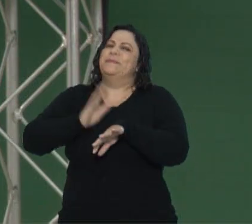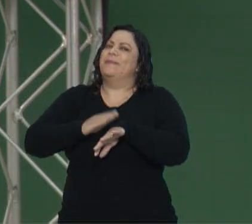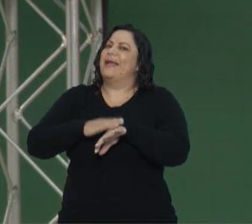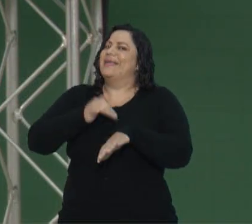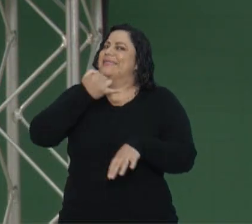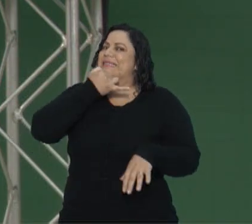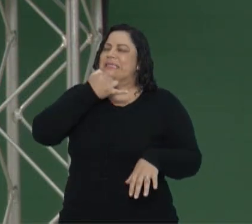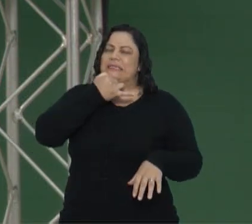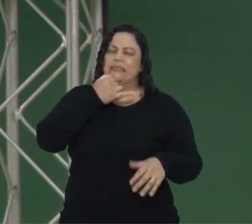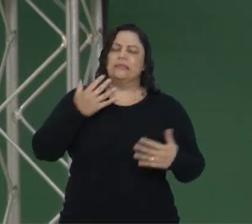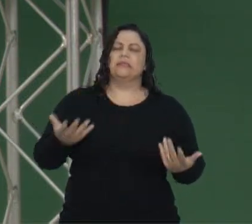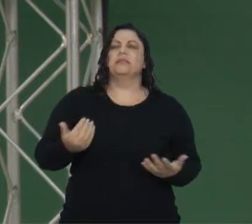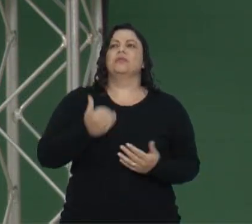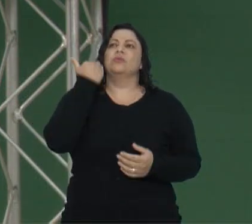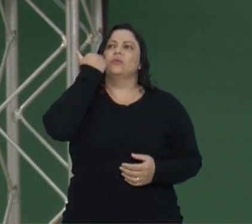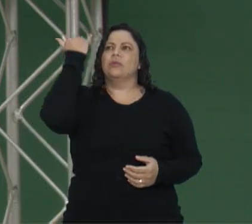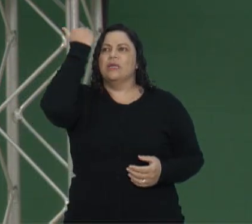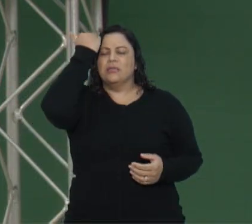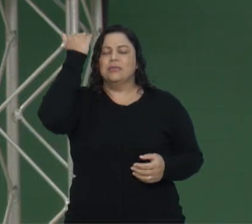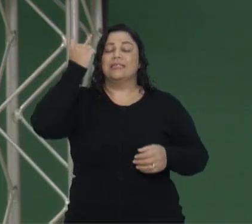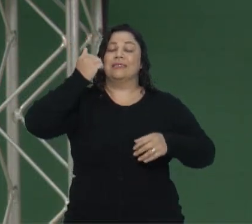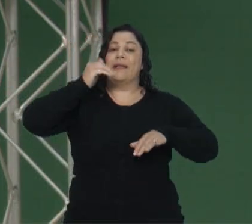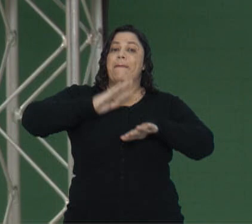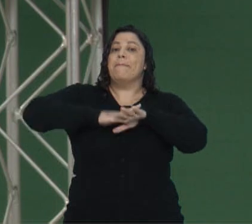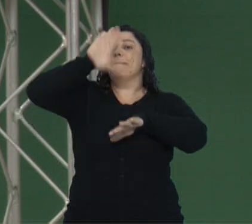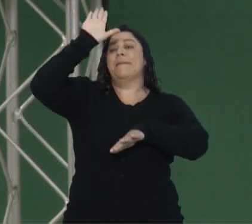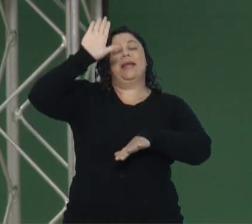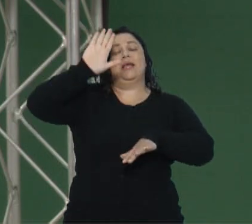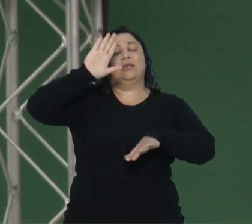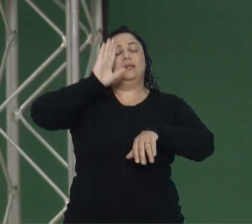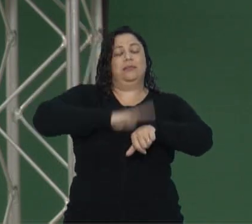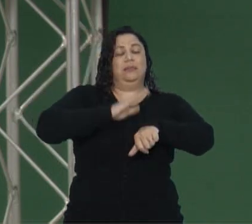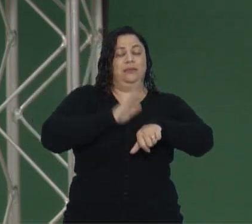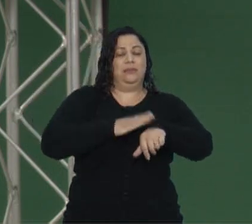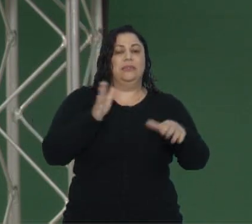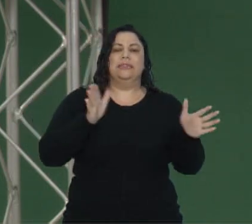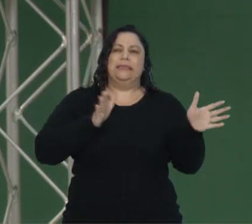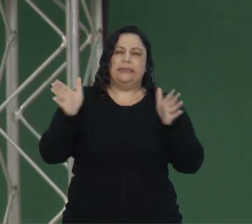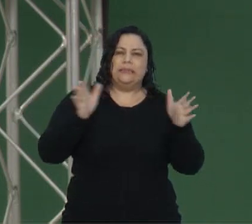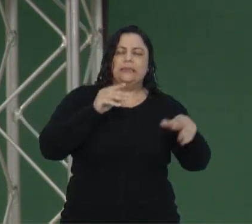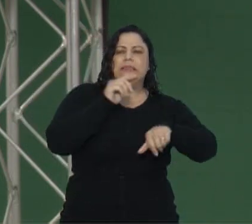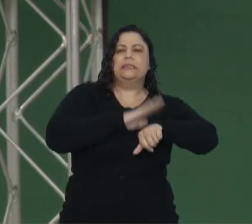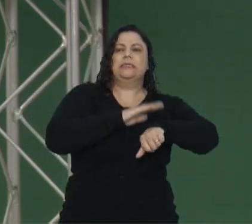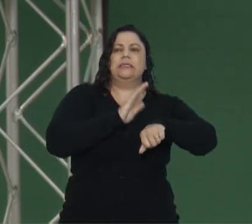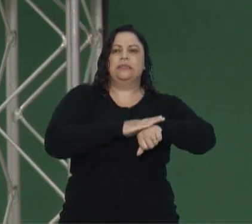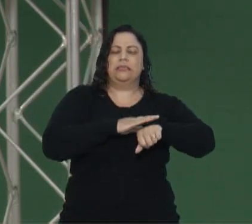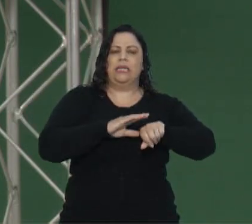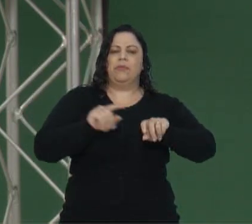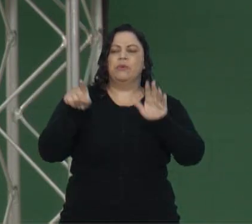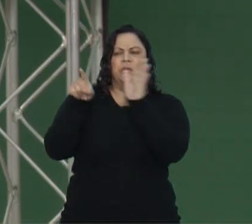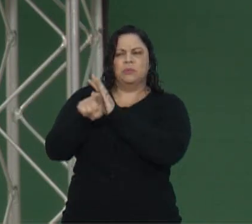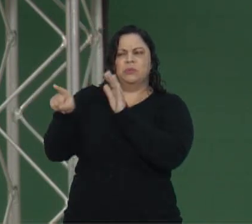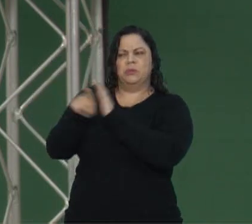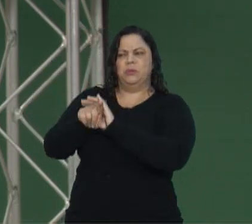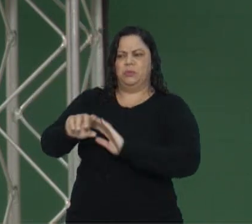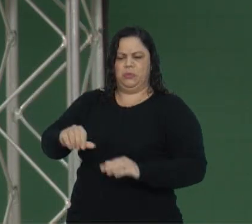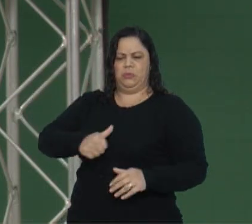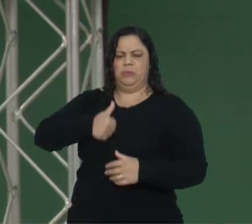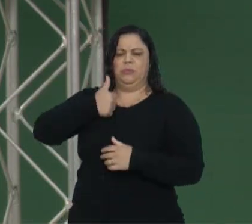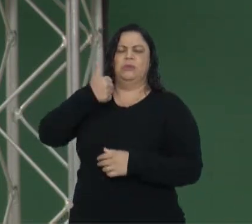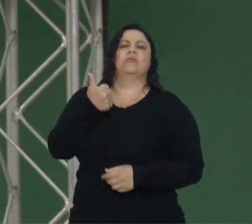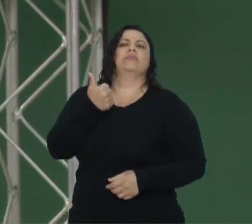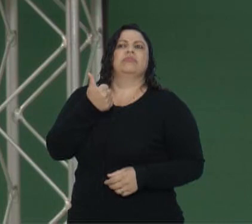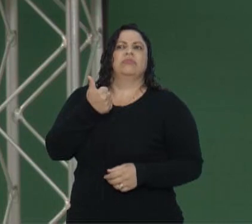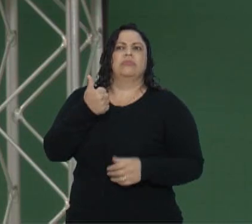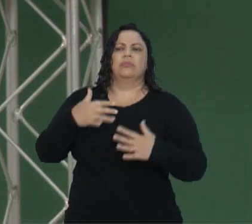sujeitos, os adolescentes que mostraram que ficavam mais tempo, nas perguntas sobre autoestima, nas perguntas sobre satisfação da